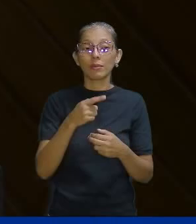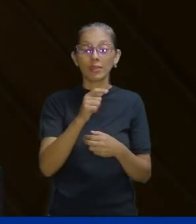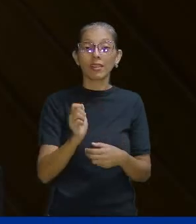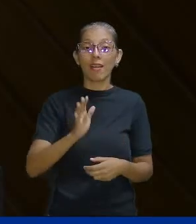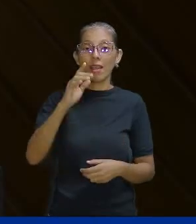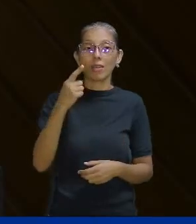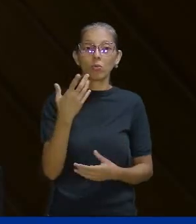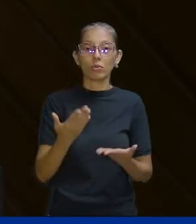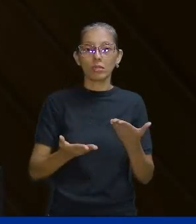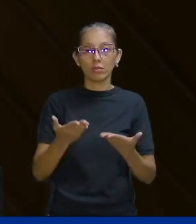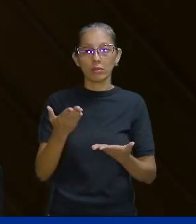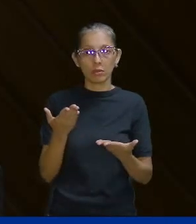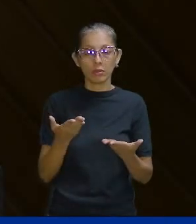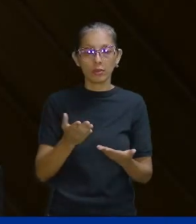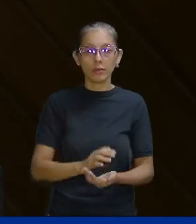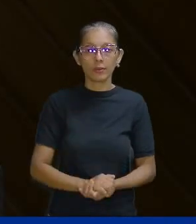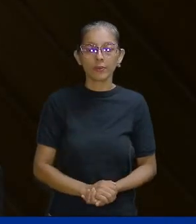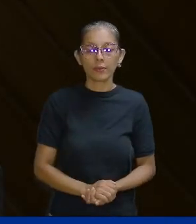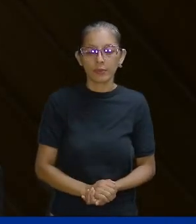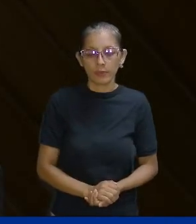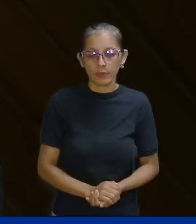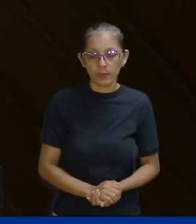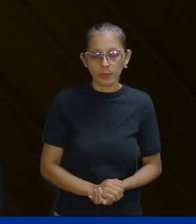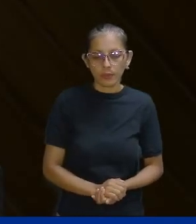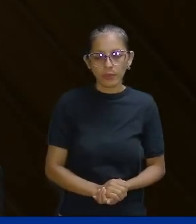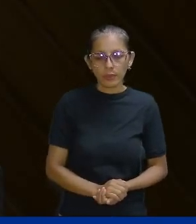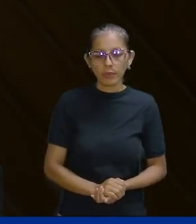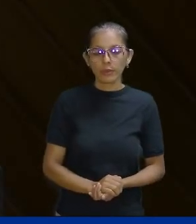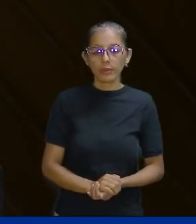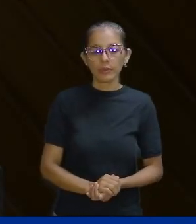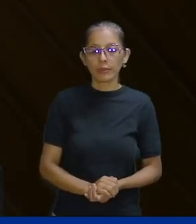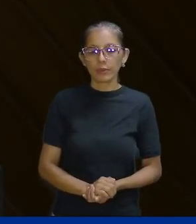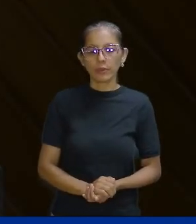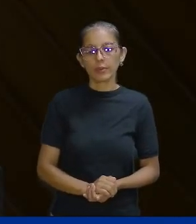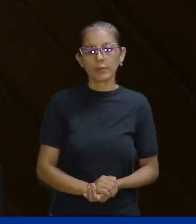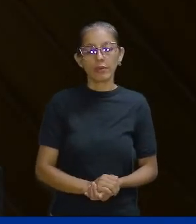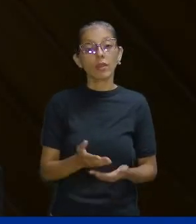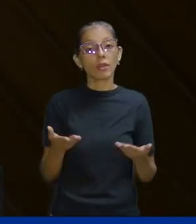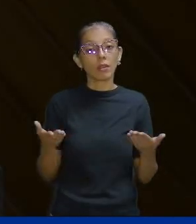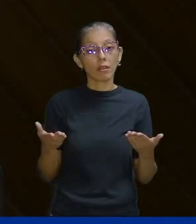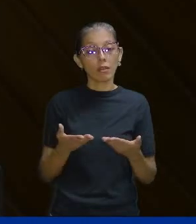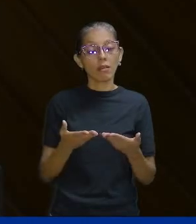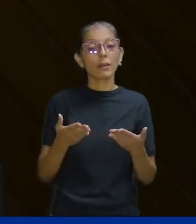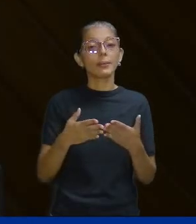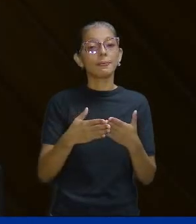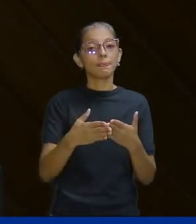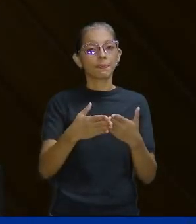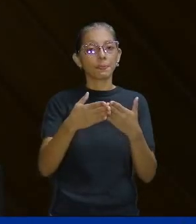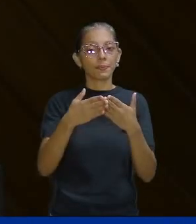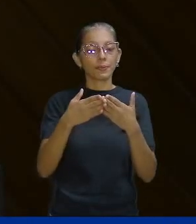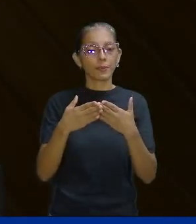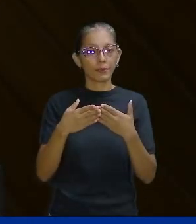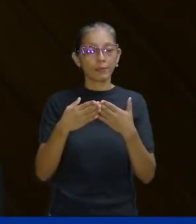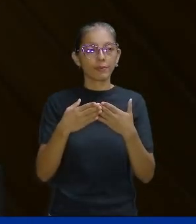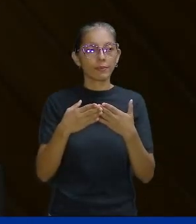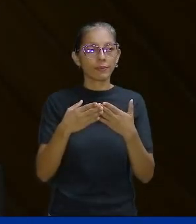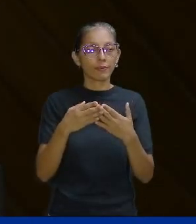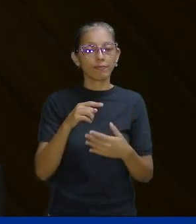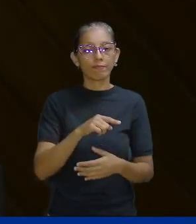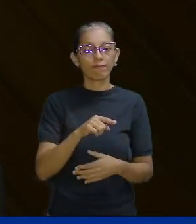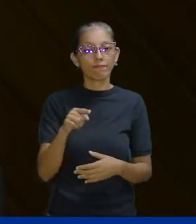julgados precedentes nesse sentido. E, sem mais delongas, eu peço o